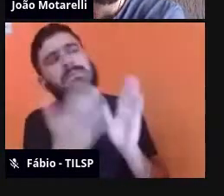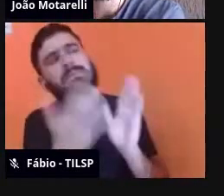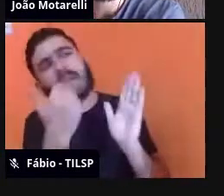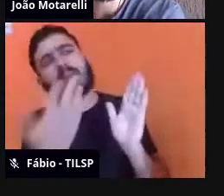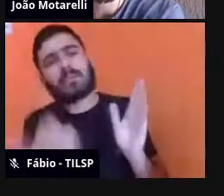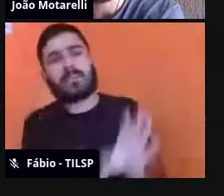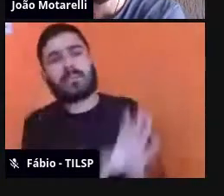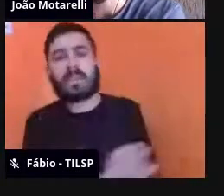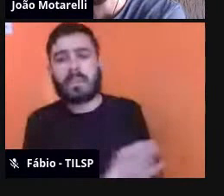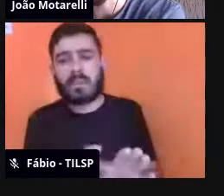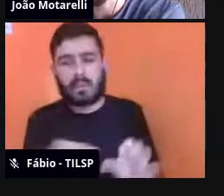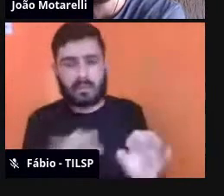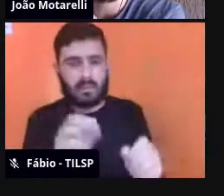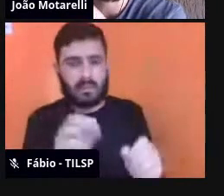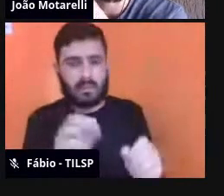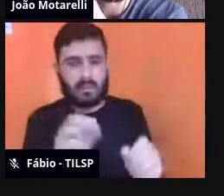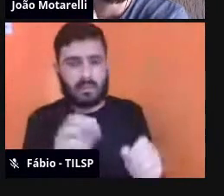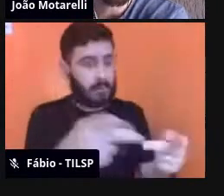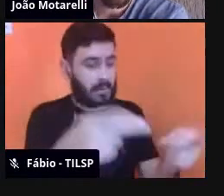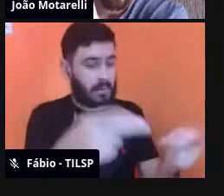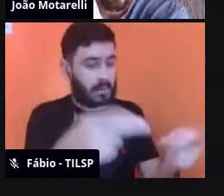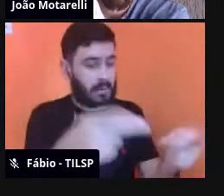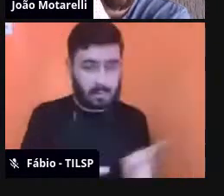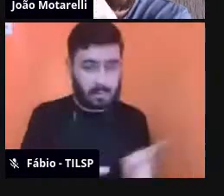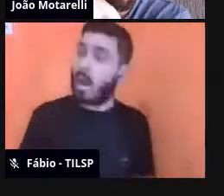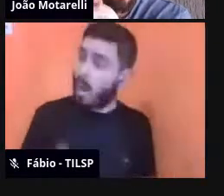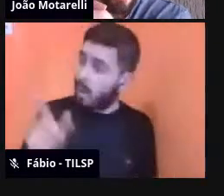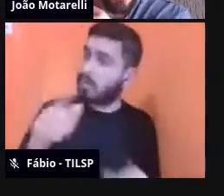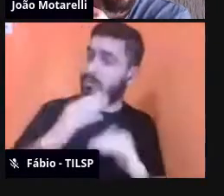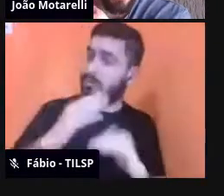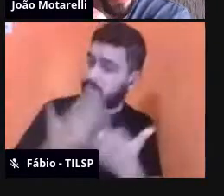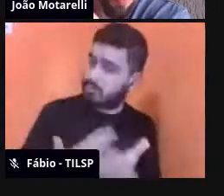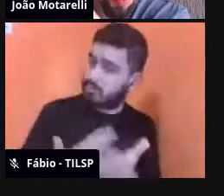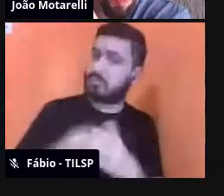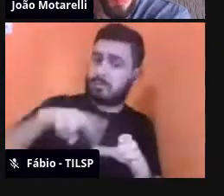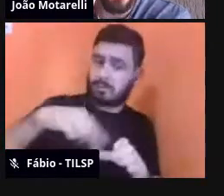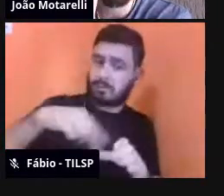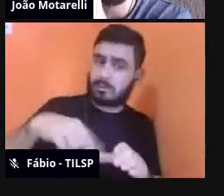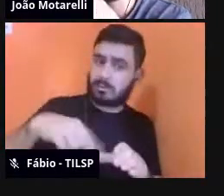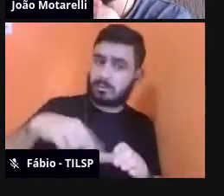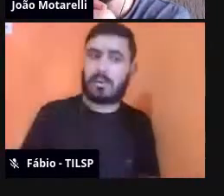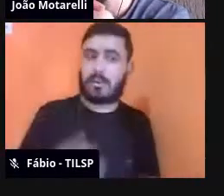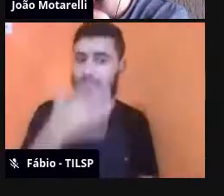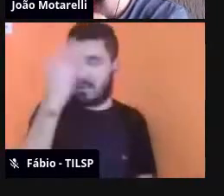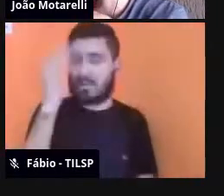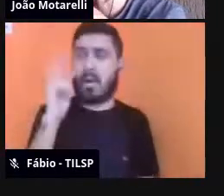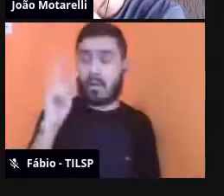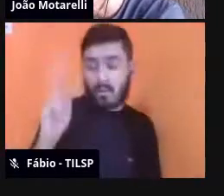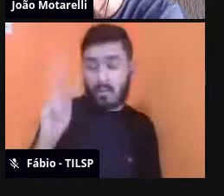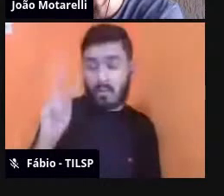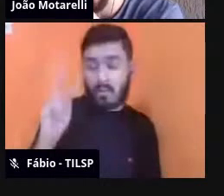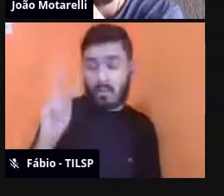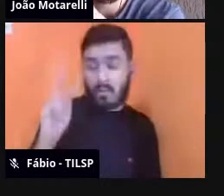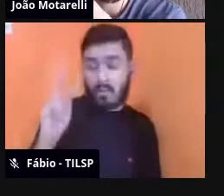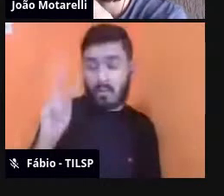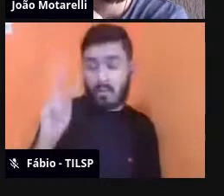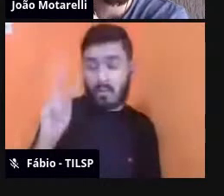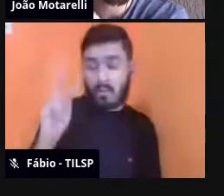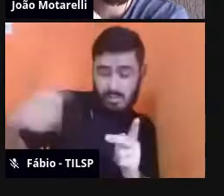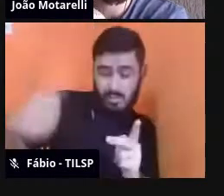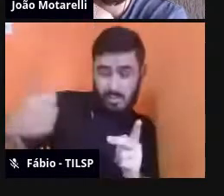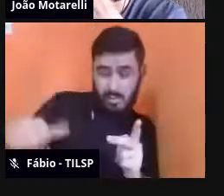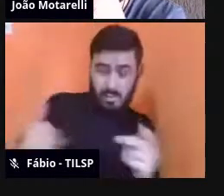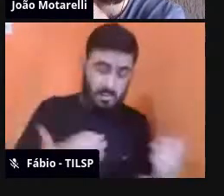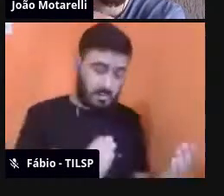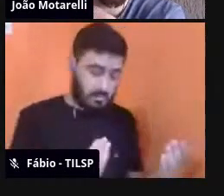pessoa fala assim, você é nutricionista, você estuda nutrição? Aí a pessoa já começa a avaliar o seu prato, ela já começa a avaliar o prato dela, Ela